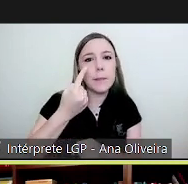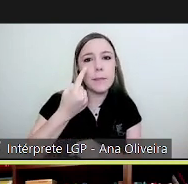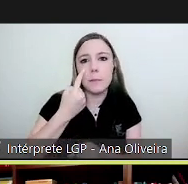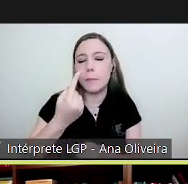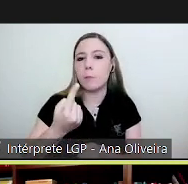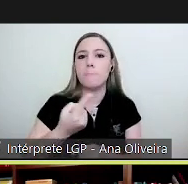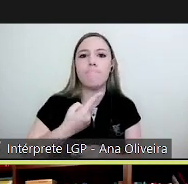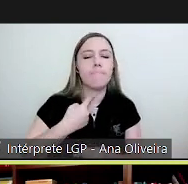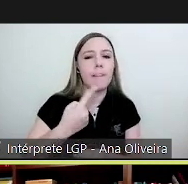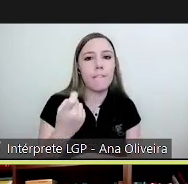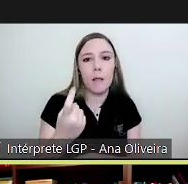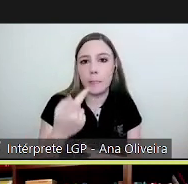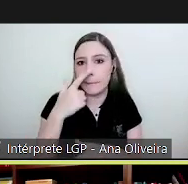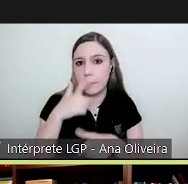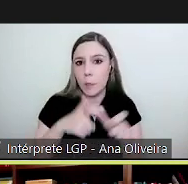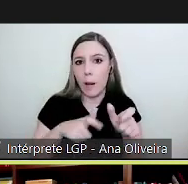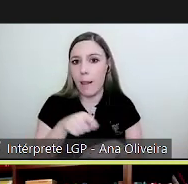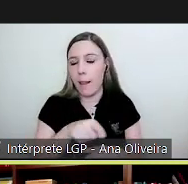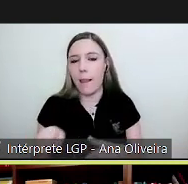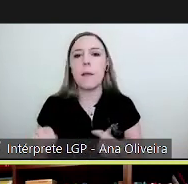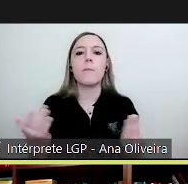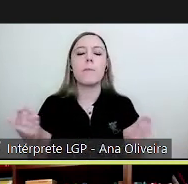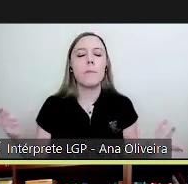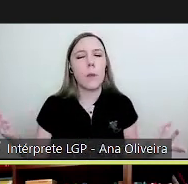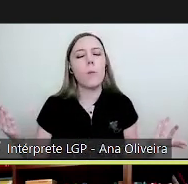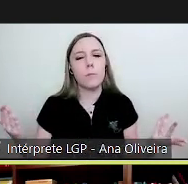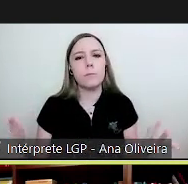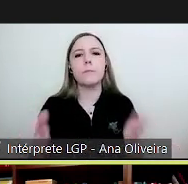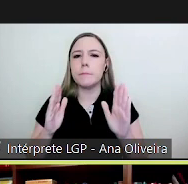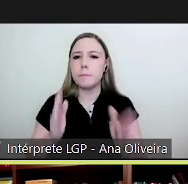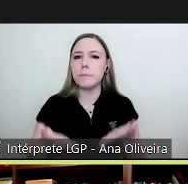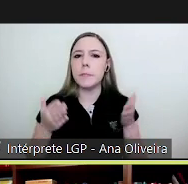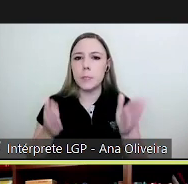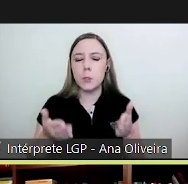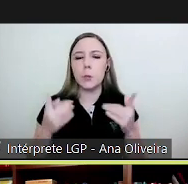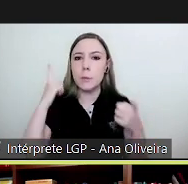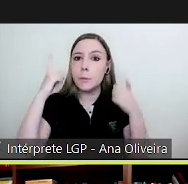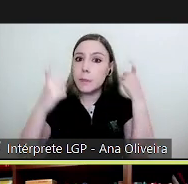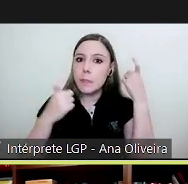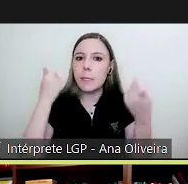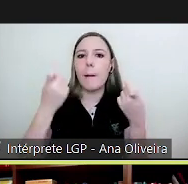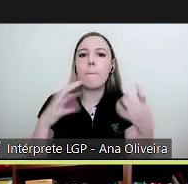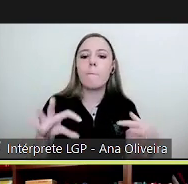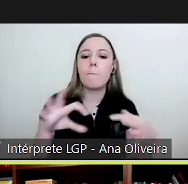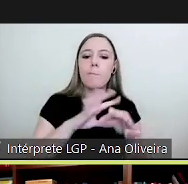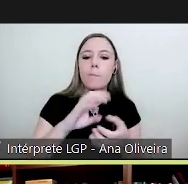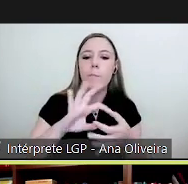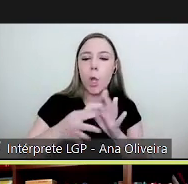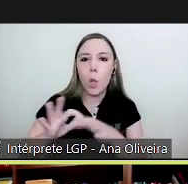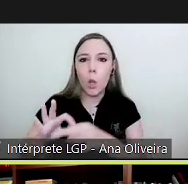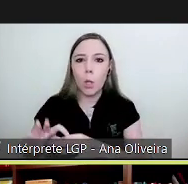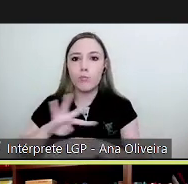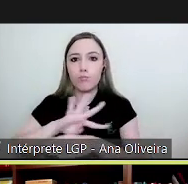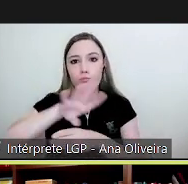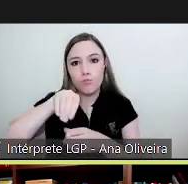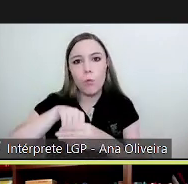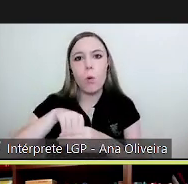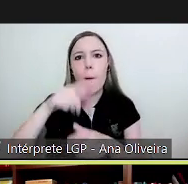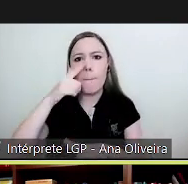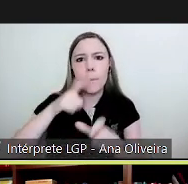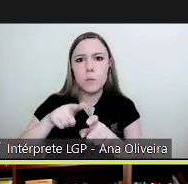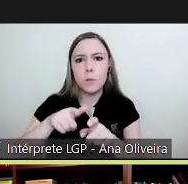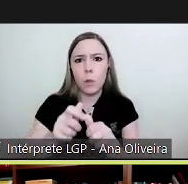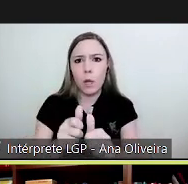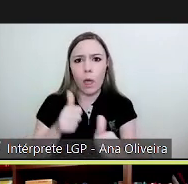dos munícipes e, portanto, há que apostar numa lógica de inclusão, não deixar ninguém para